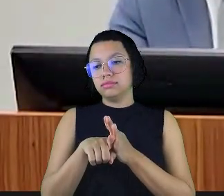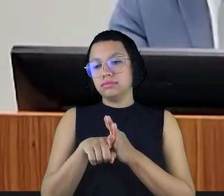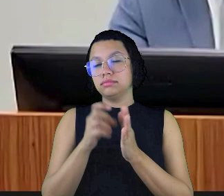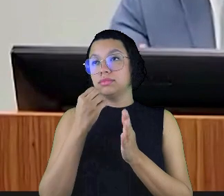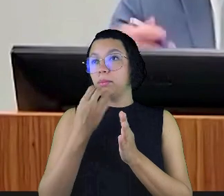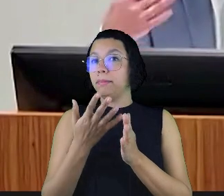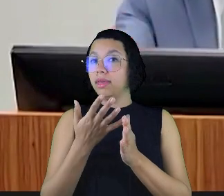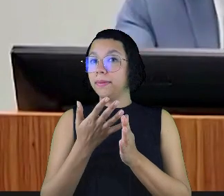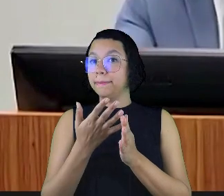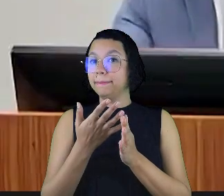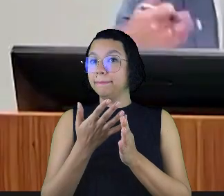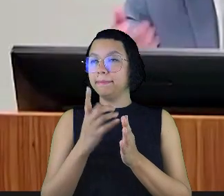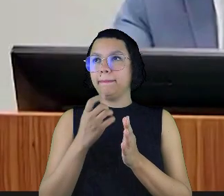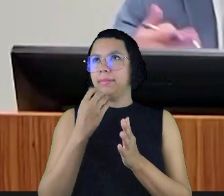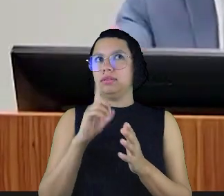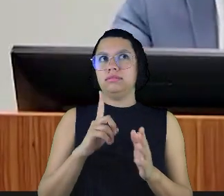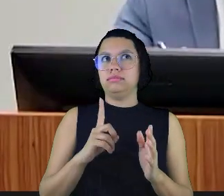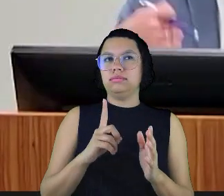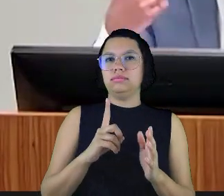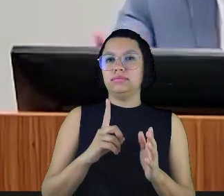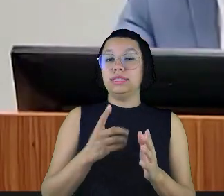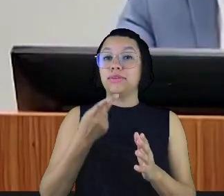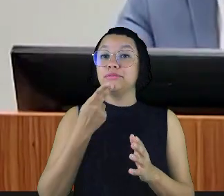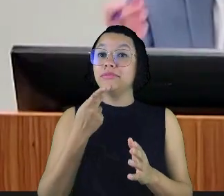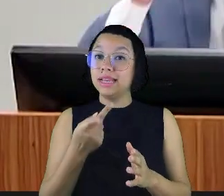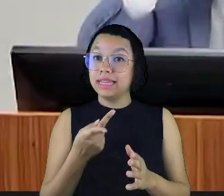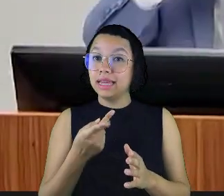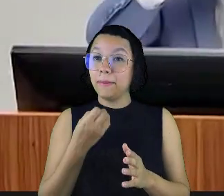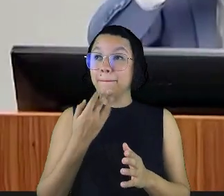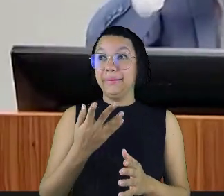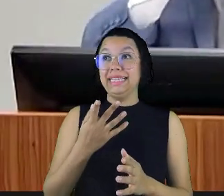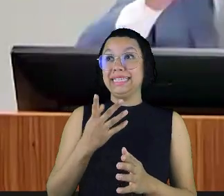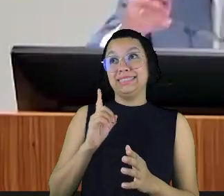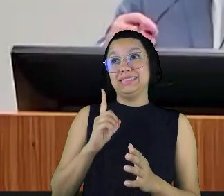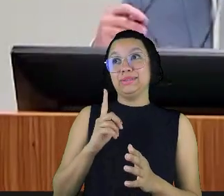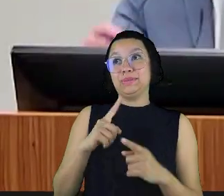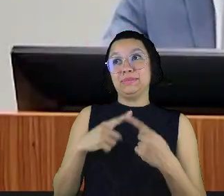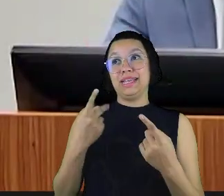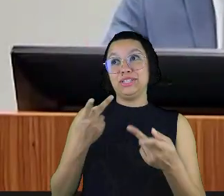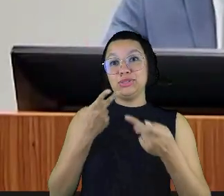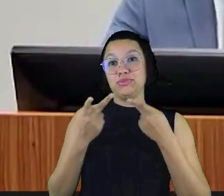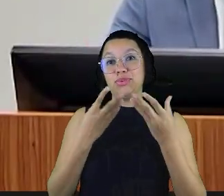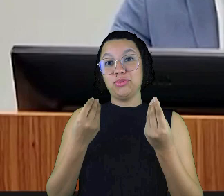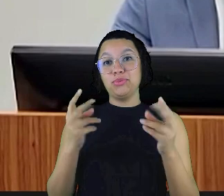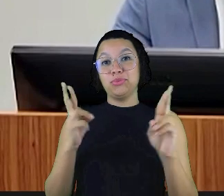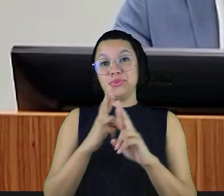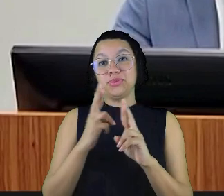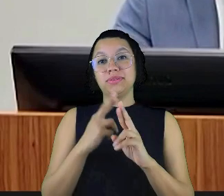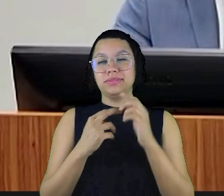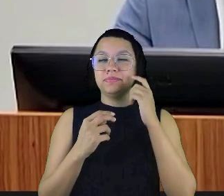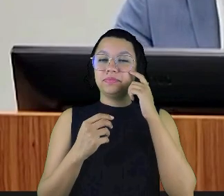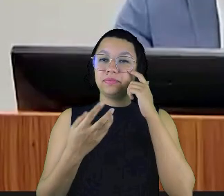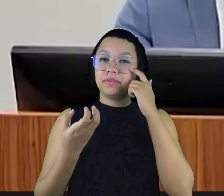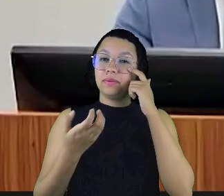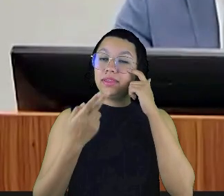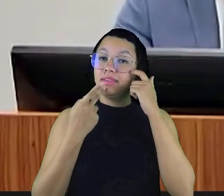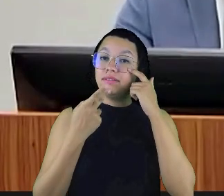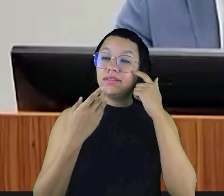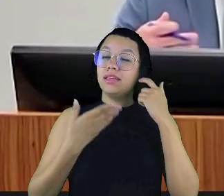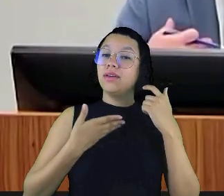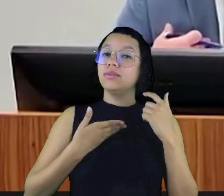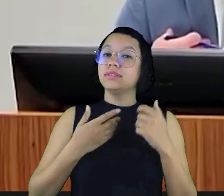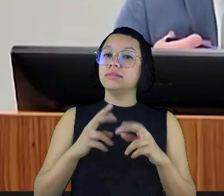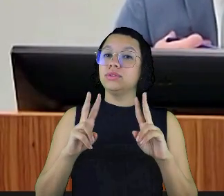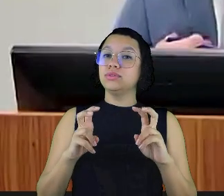bem não, né? Elas estão tratadas, se foram bem tratadas ou não, mas a gente falou bastante sobre elas. Eu queria tratar com os amigos sobre um assunto